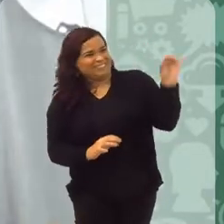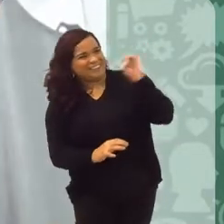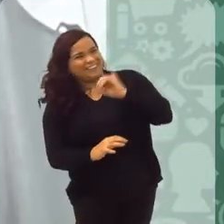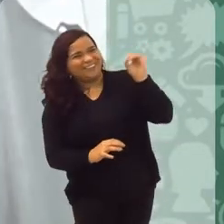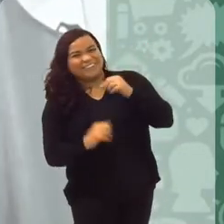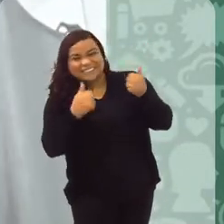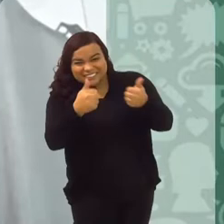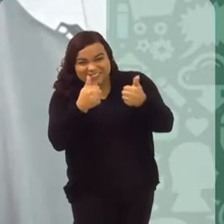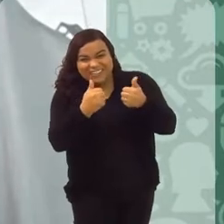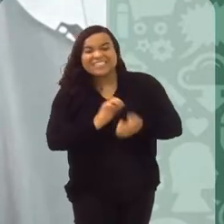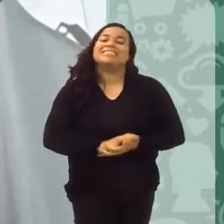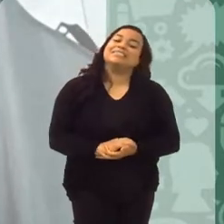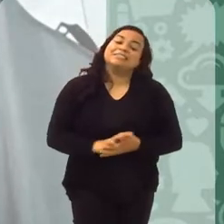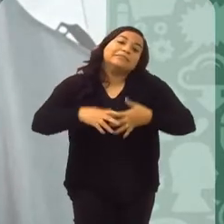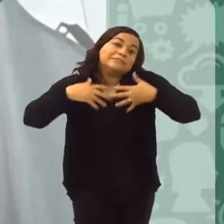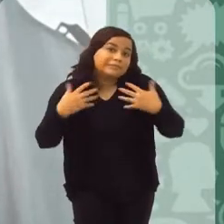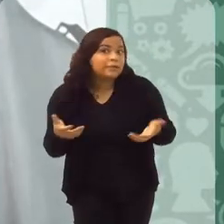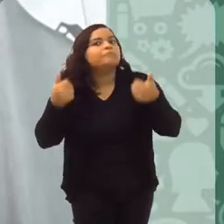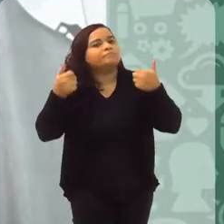gente, tudo bem?